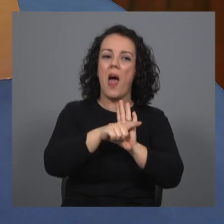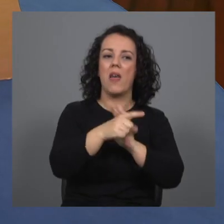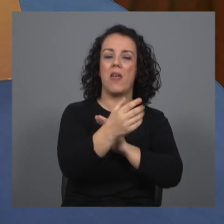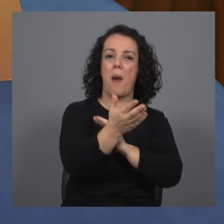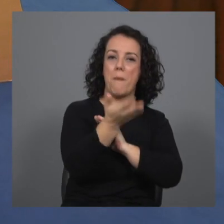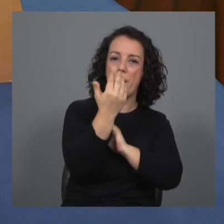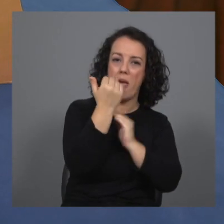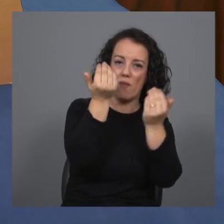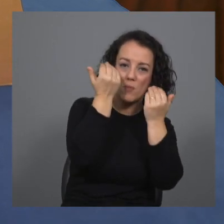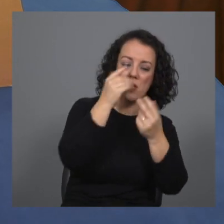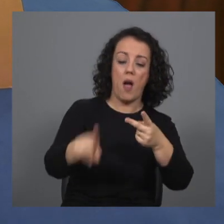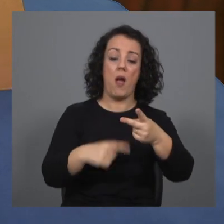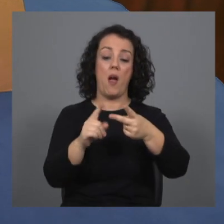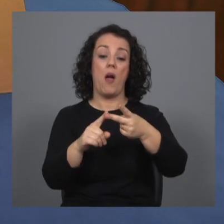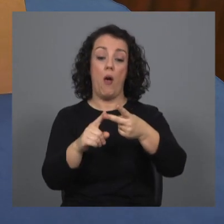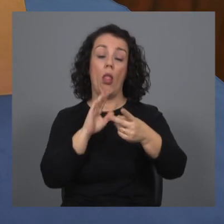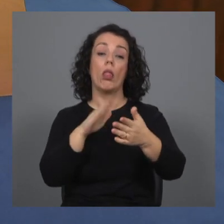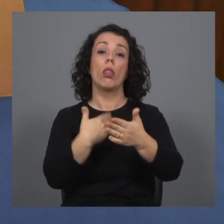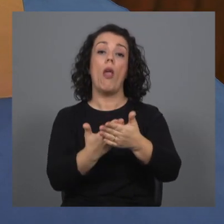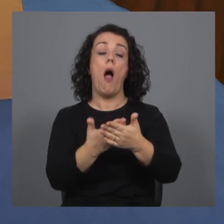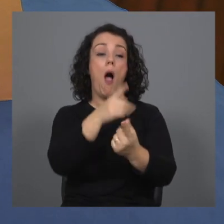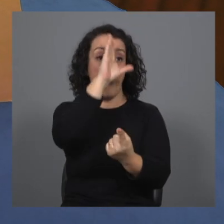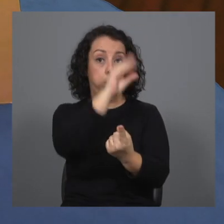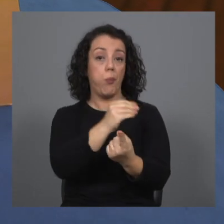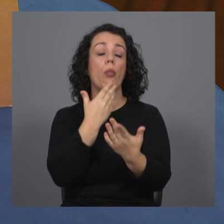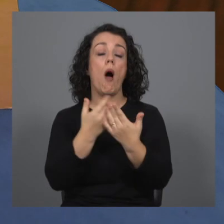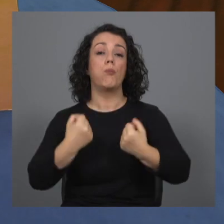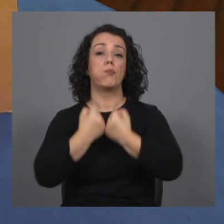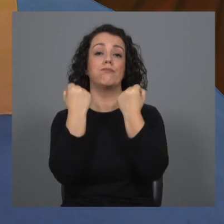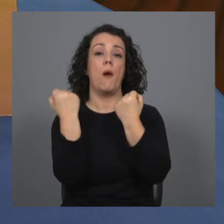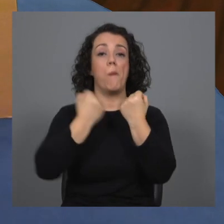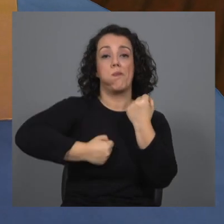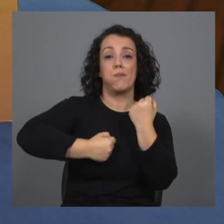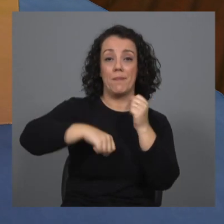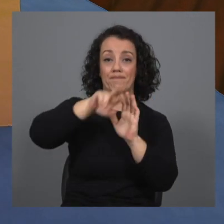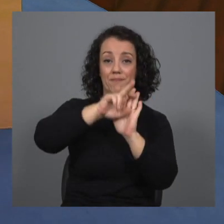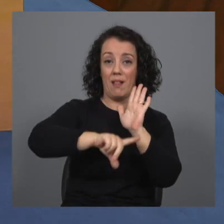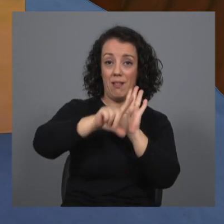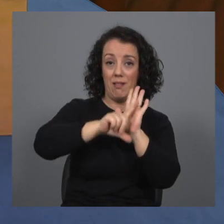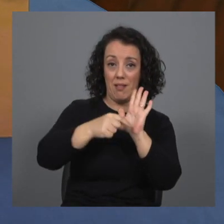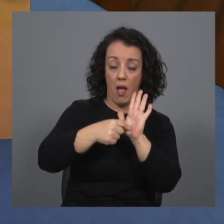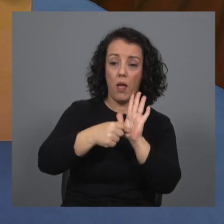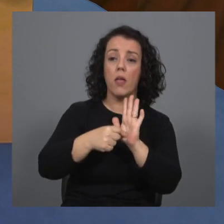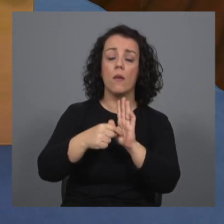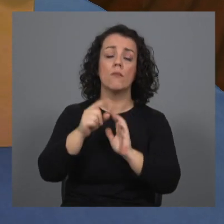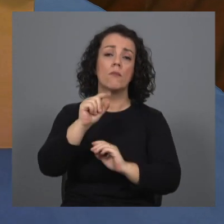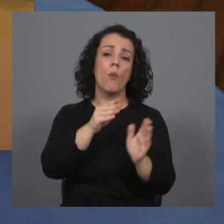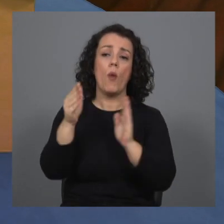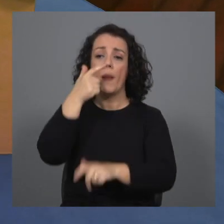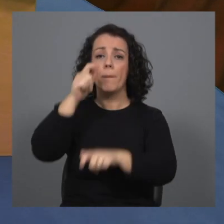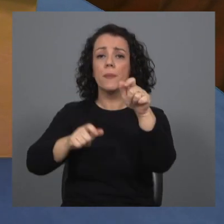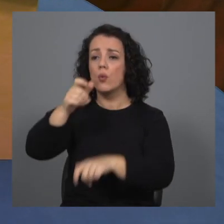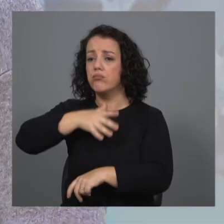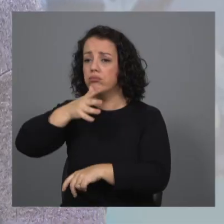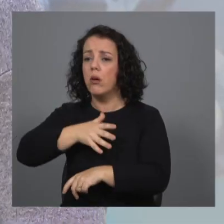incumprimento, desde logo então, desse mesmo enquadramento legal e de facto temos relatos de pessoas a quem são recusados serviços de saúde,